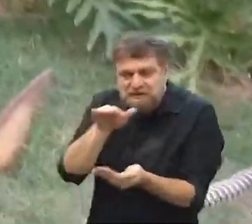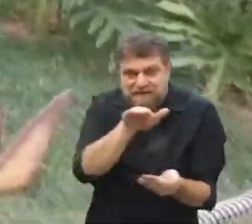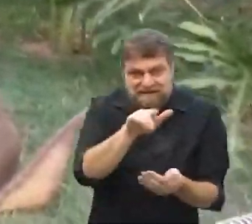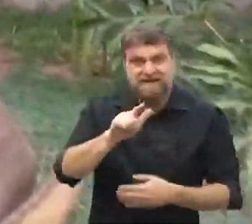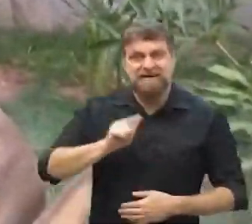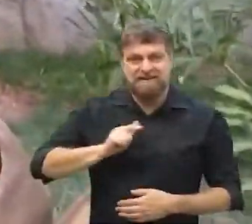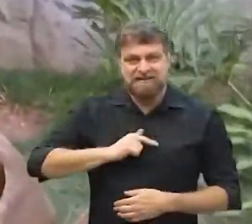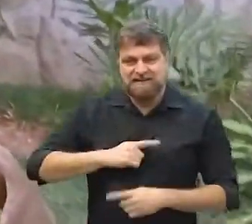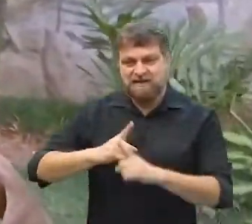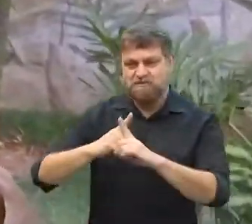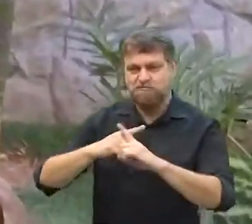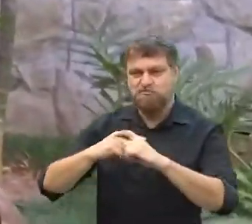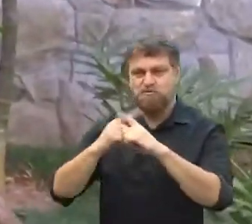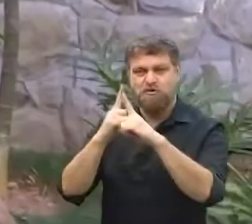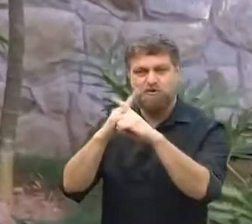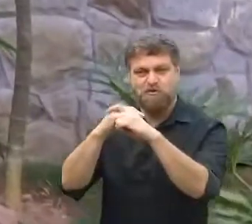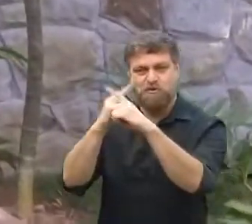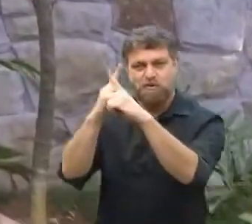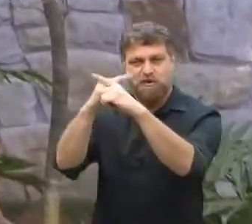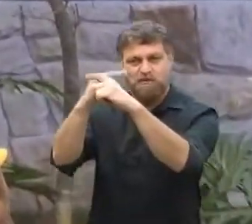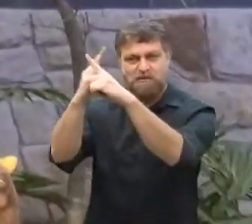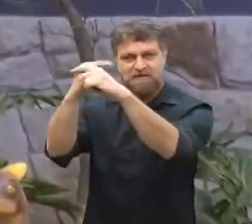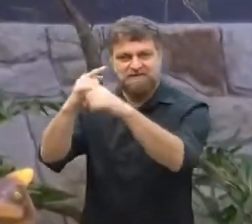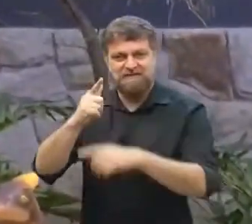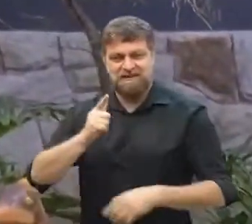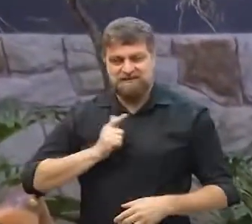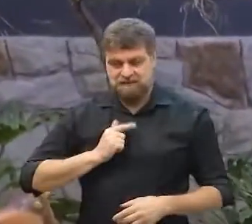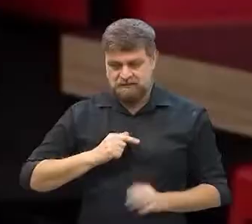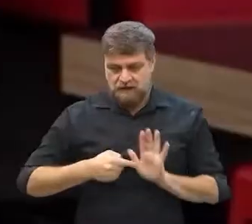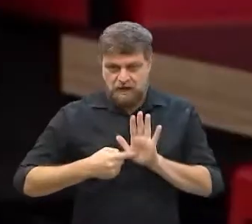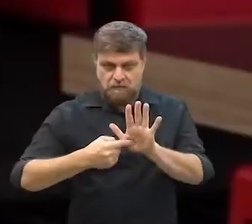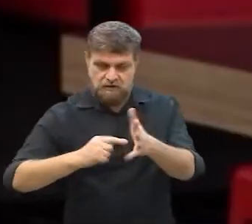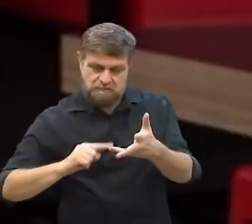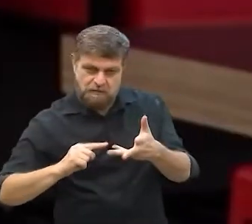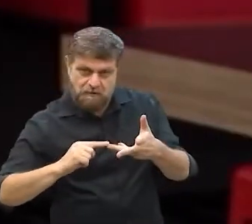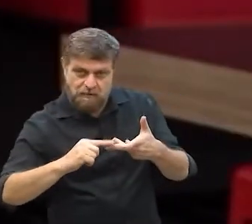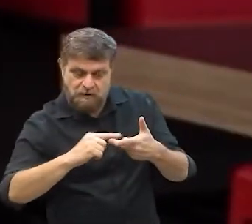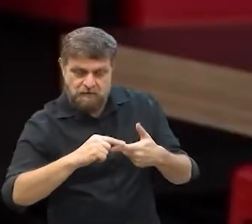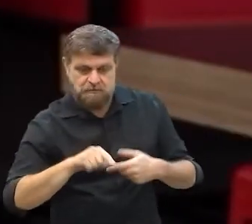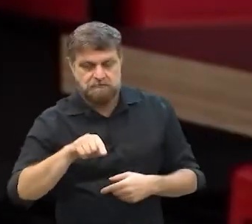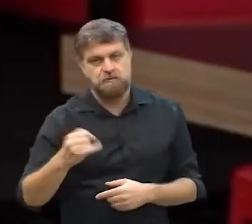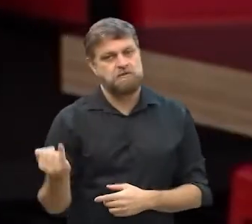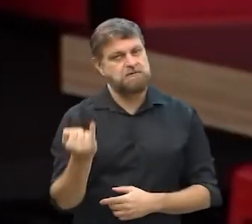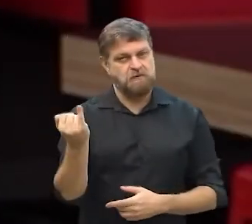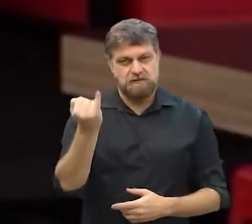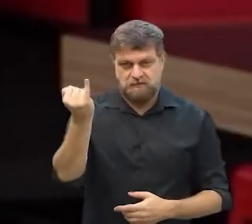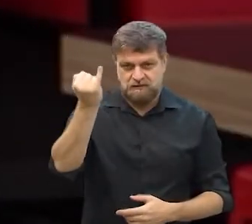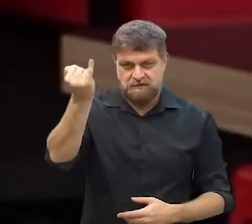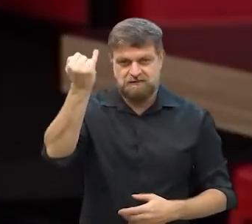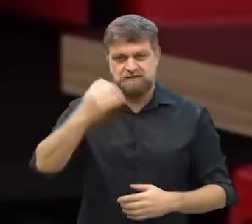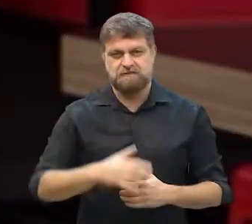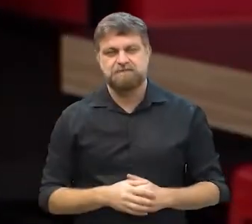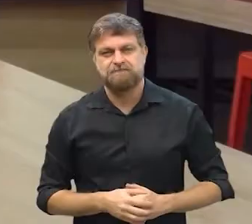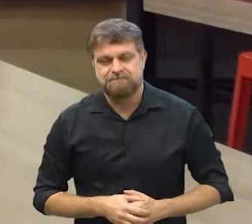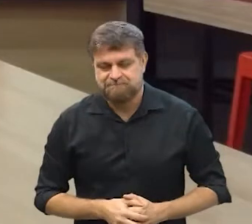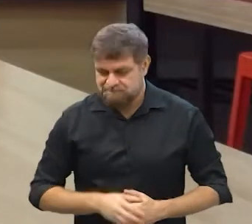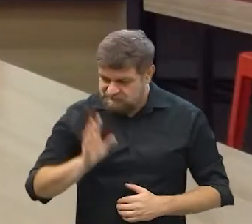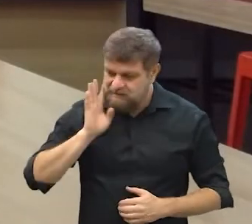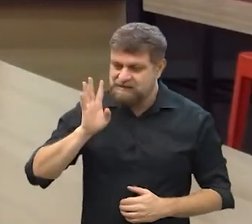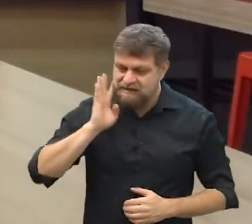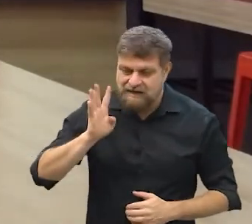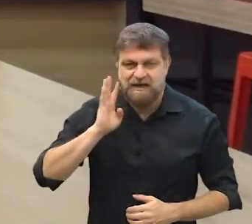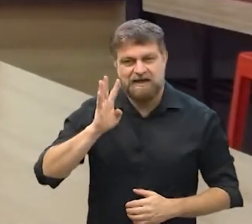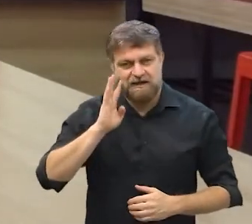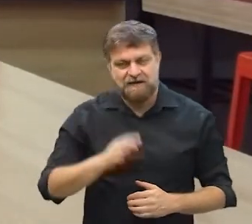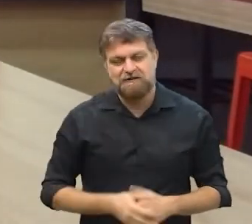2 filhotes. Então isso, né, para você ver, traz elementos, informações que são muito importantes, né?